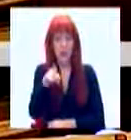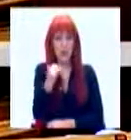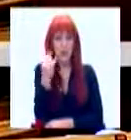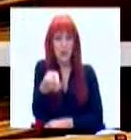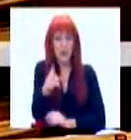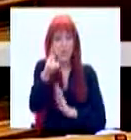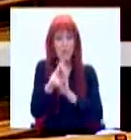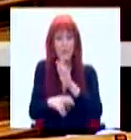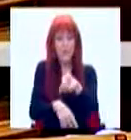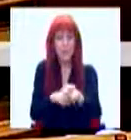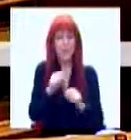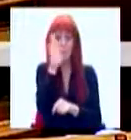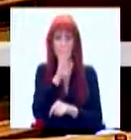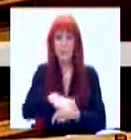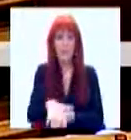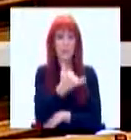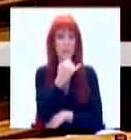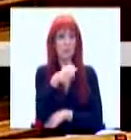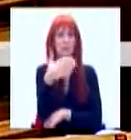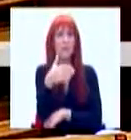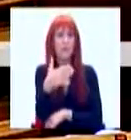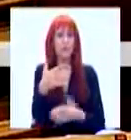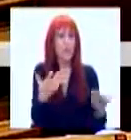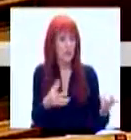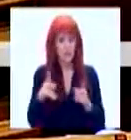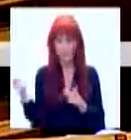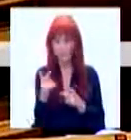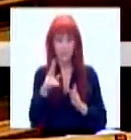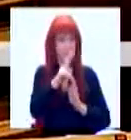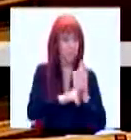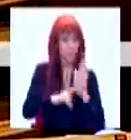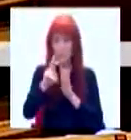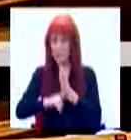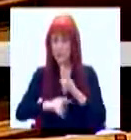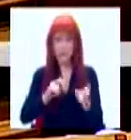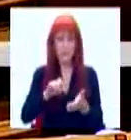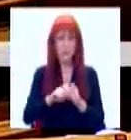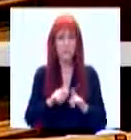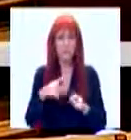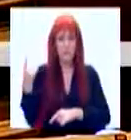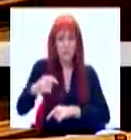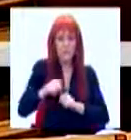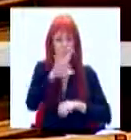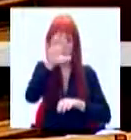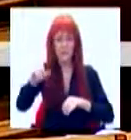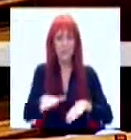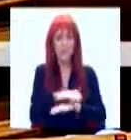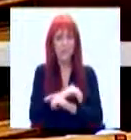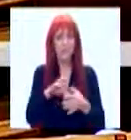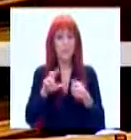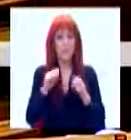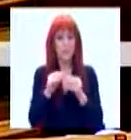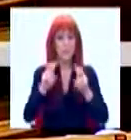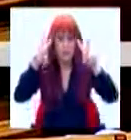1224/2009, e um Regulamento de Execução de 2011. Estes dois regulamentos constituem o cerne das obrigações dos Estados-membros em matéria de